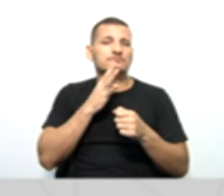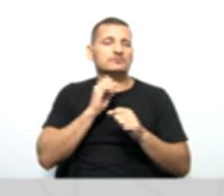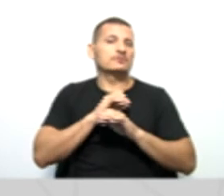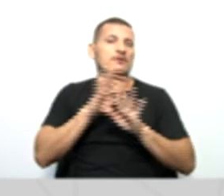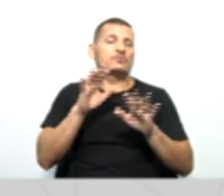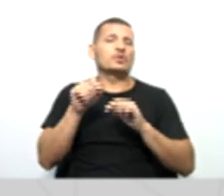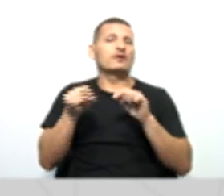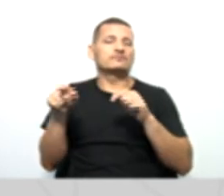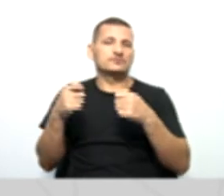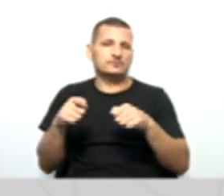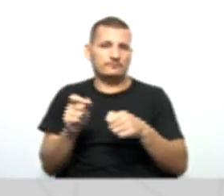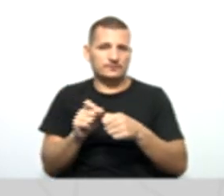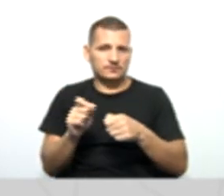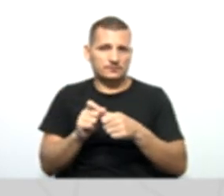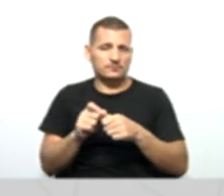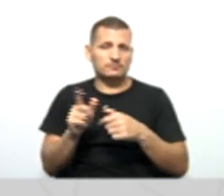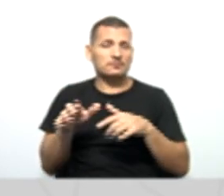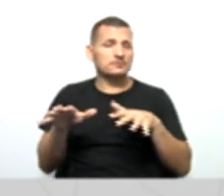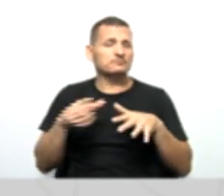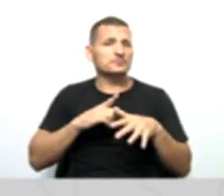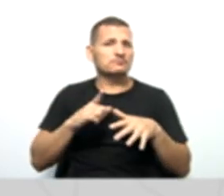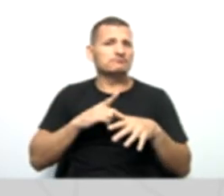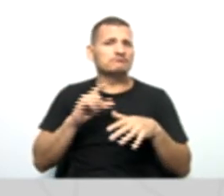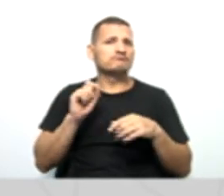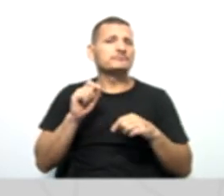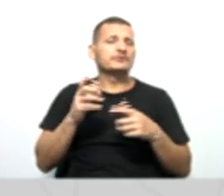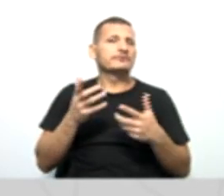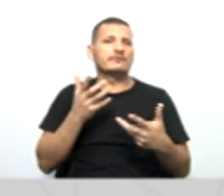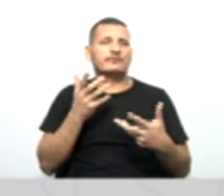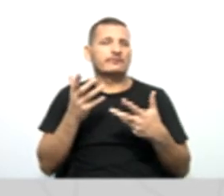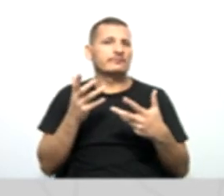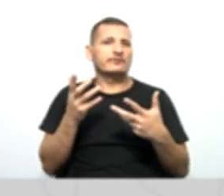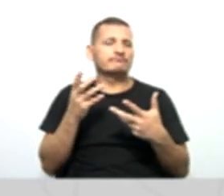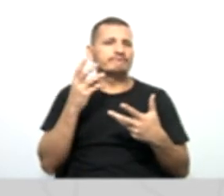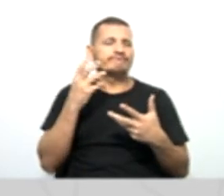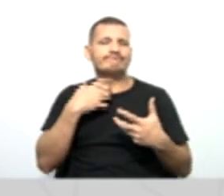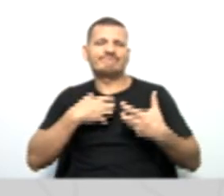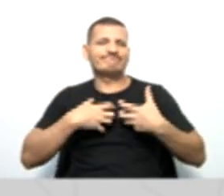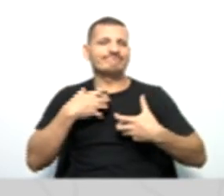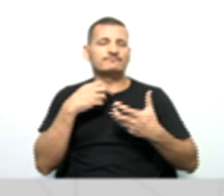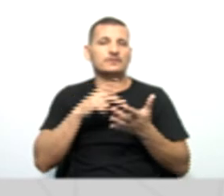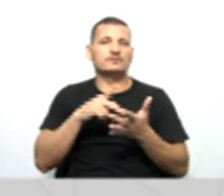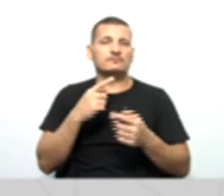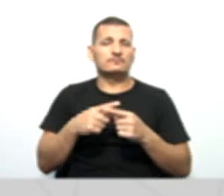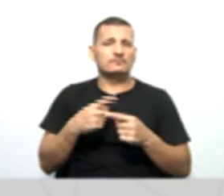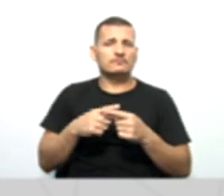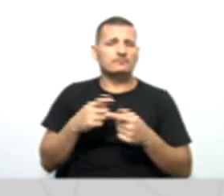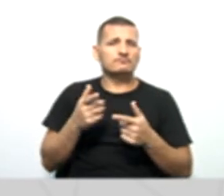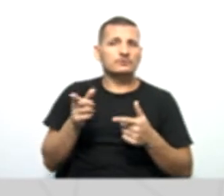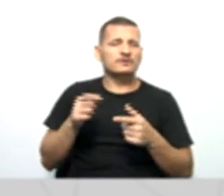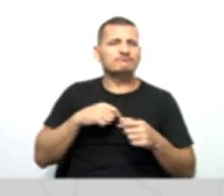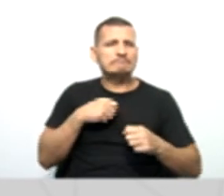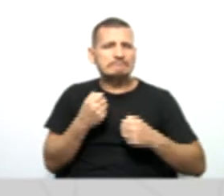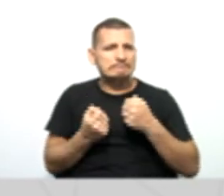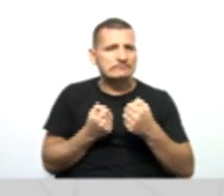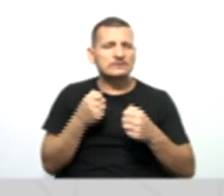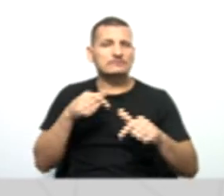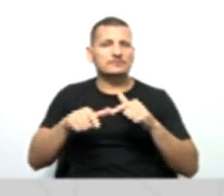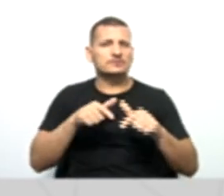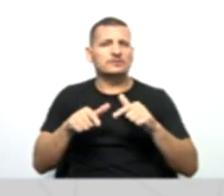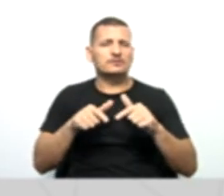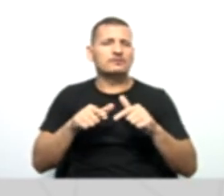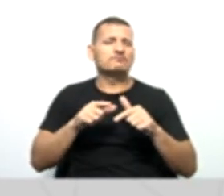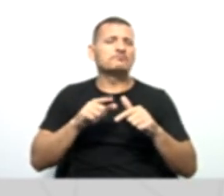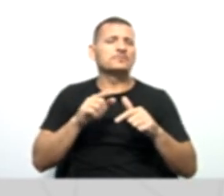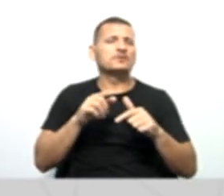realizar. E isso gera até frustração, o que é um perigo, porque você vai trabalhar, você vai se esforçar bastante, e aí quando chegar na